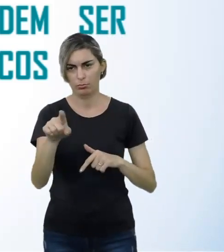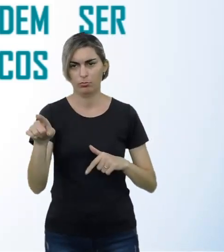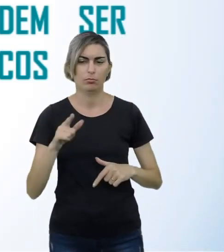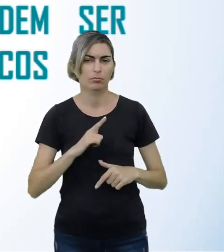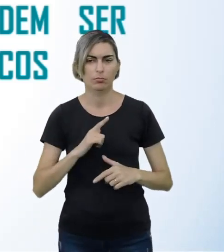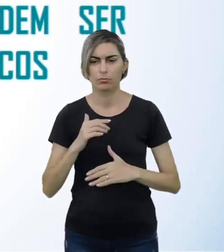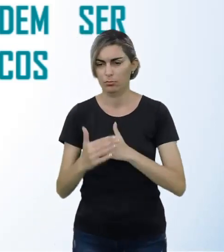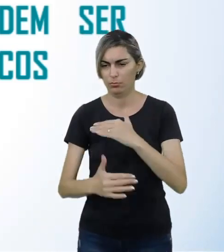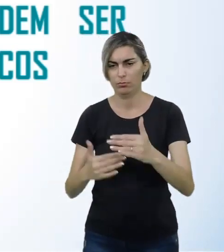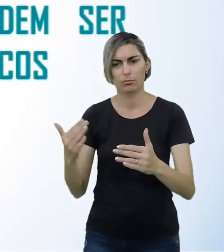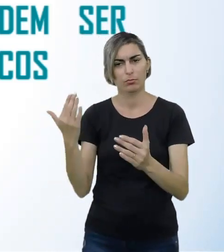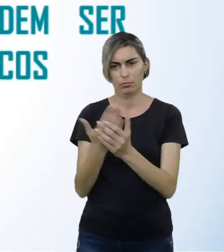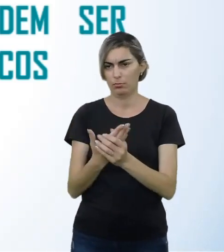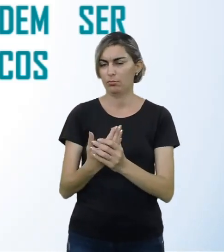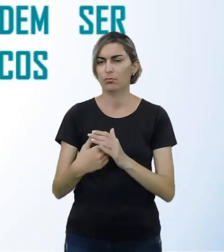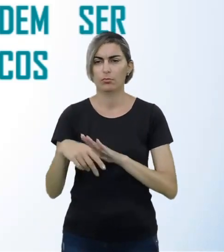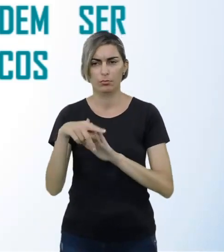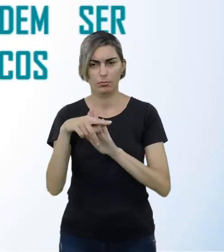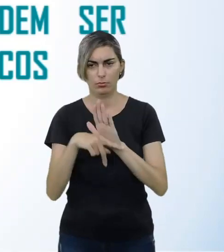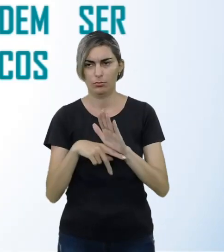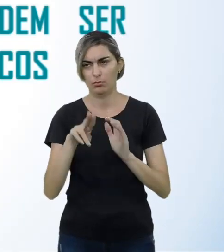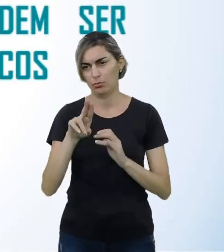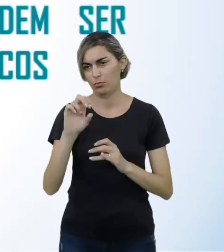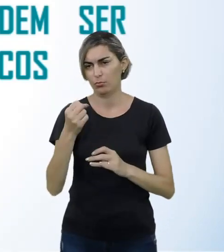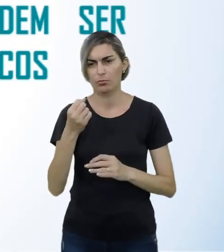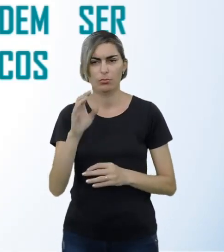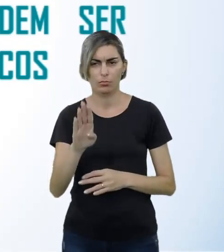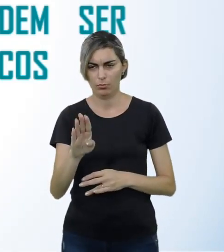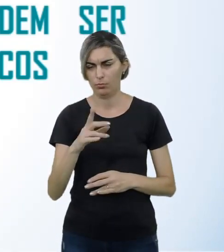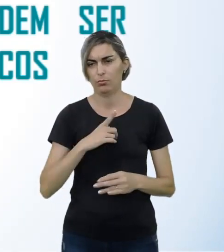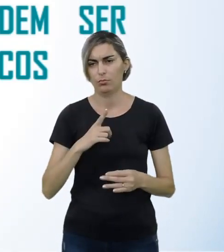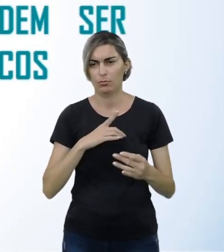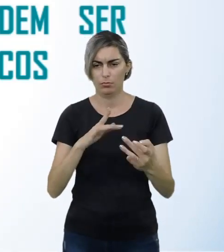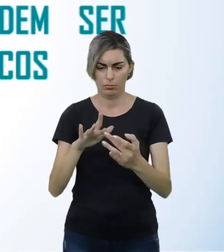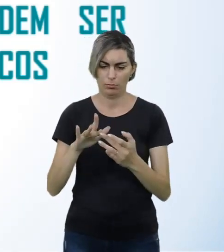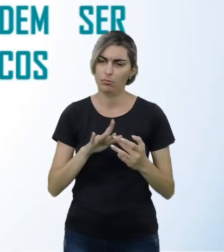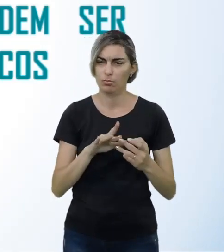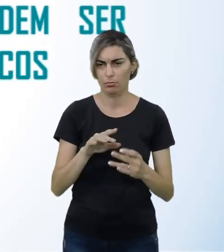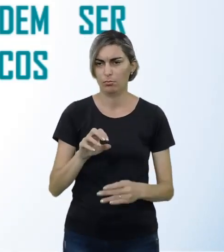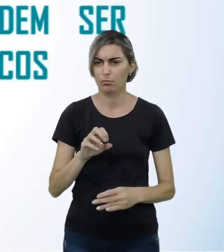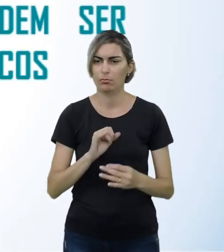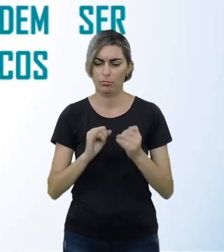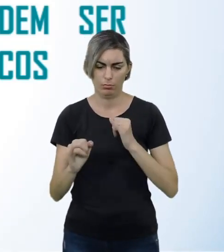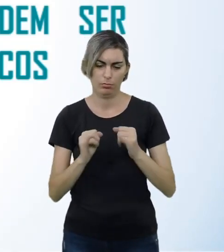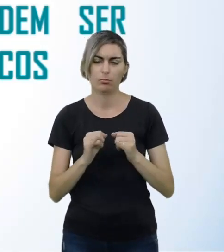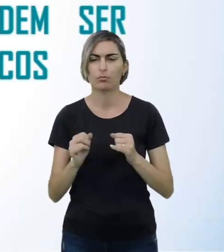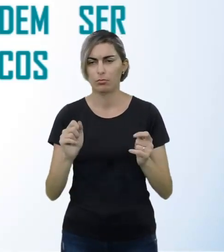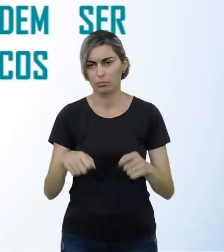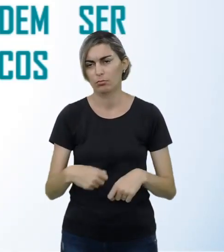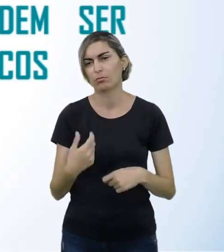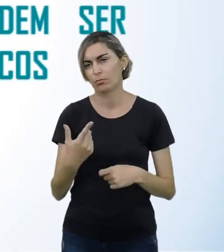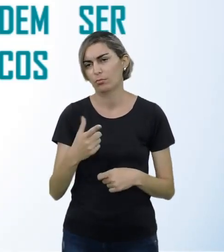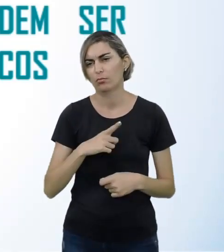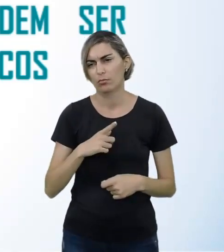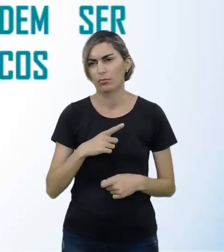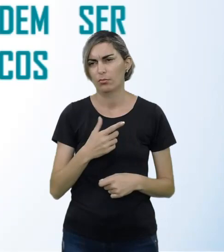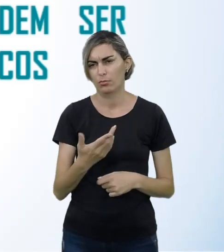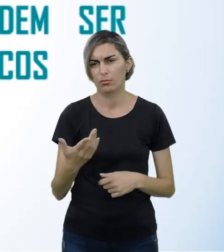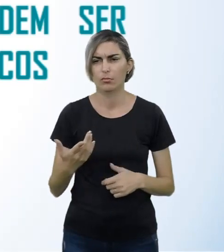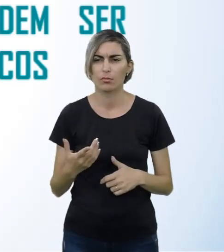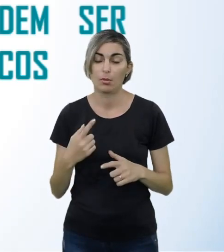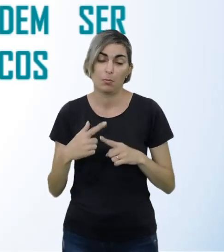vai desenvolver um projeto que requer conexão USB ou que requer conexão Wi-Fi, a placa Arduino IoT ela é